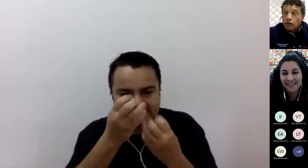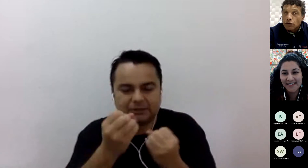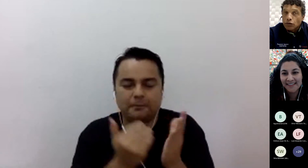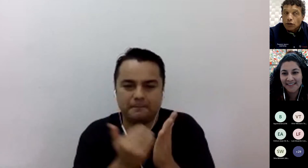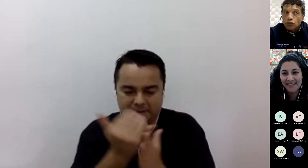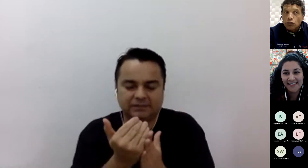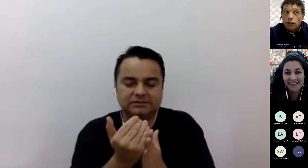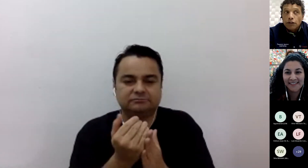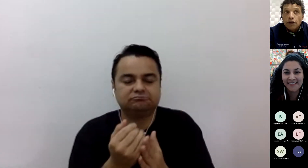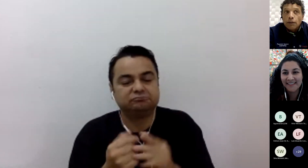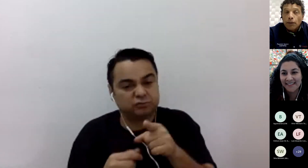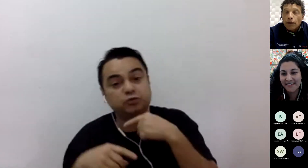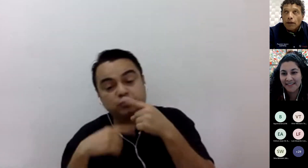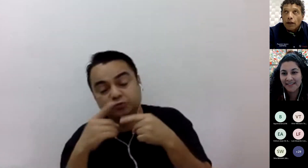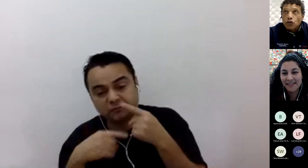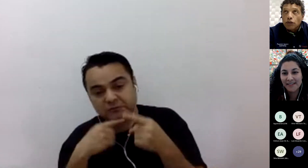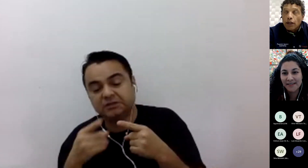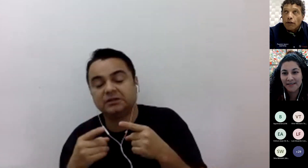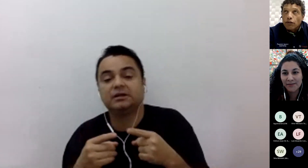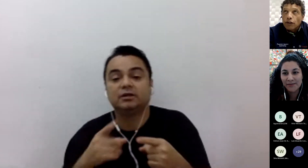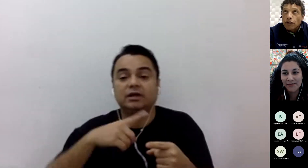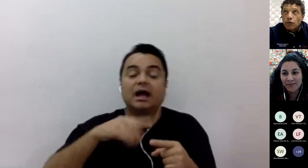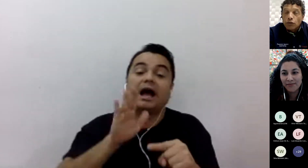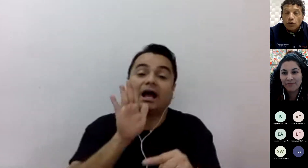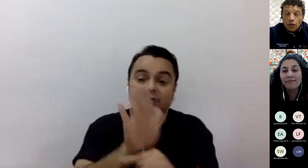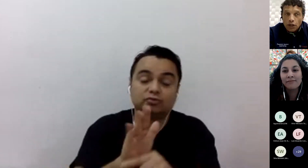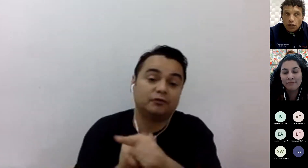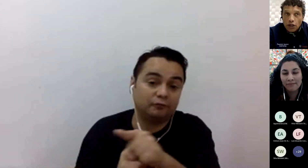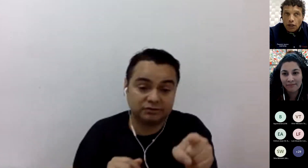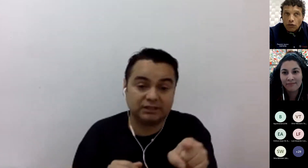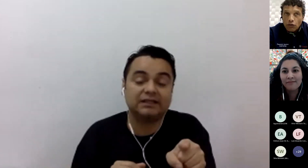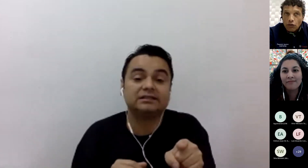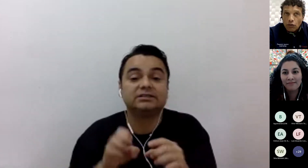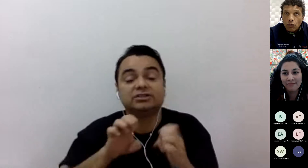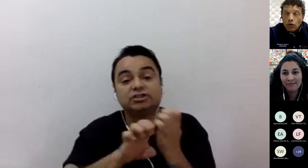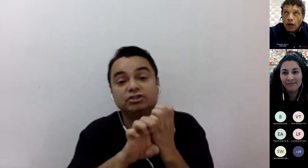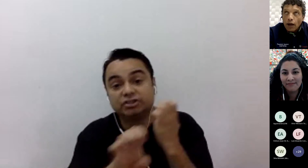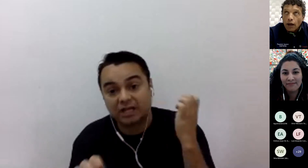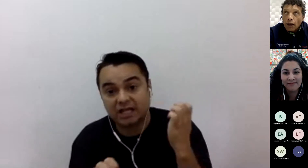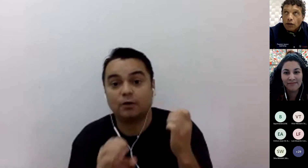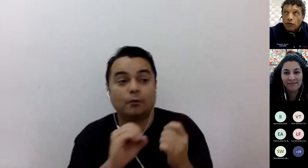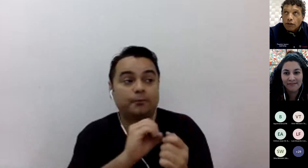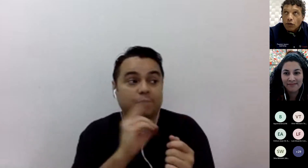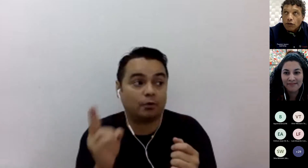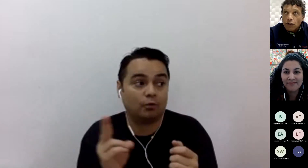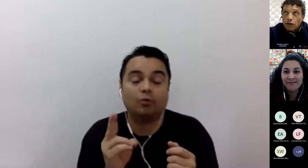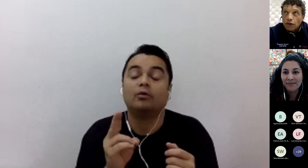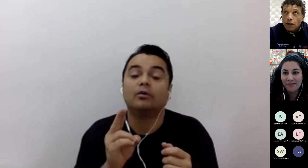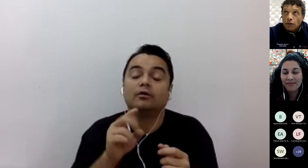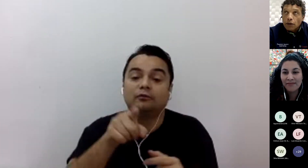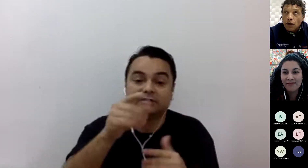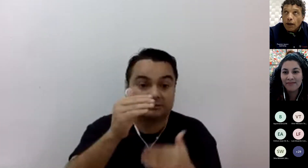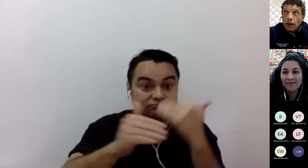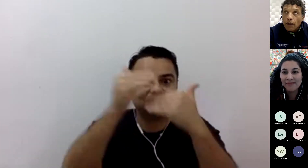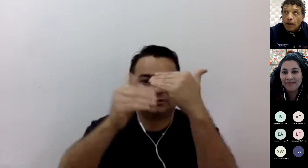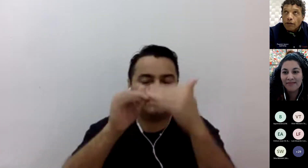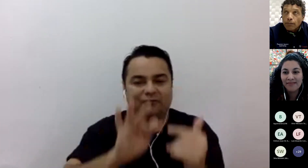tenham, porventura, dúvidas, para que ajudem a vocês, como engenheiros ou como a graduação que vocês